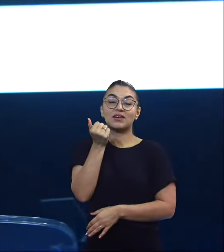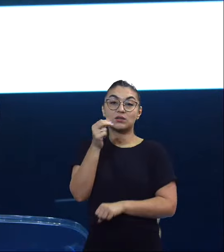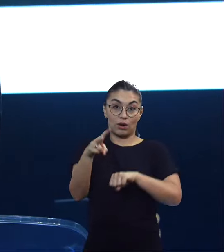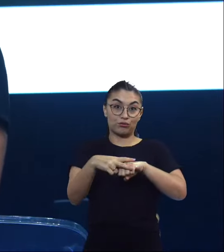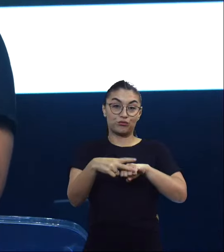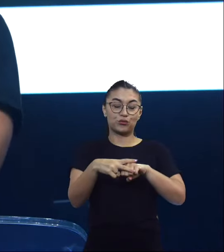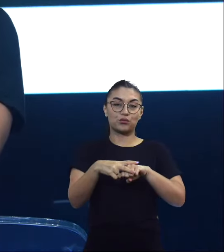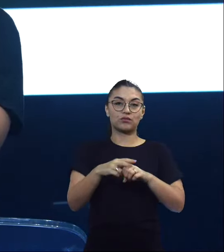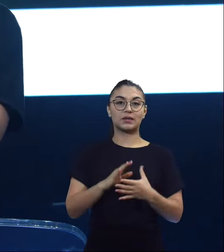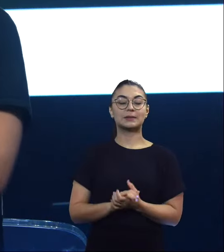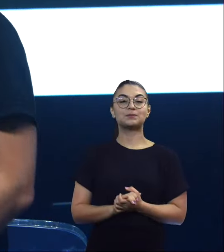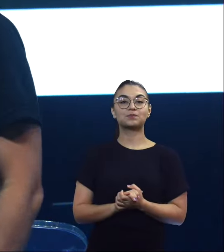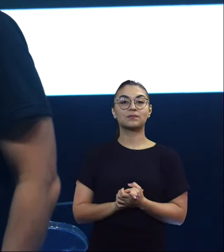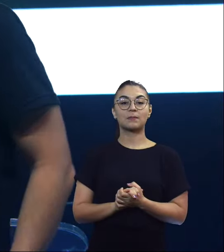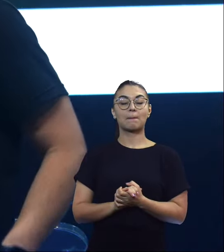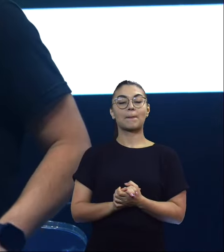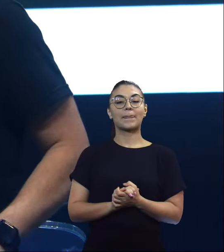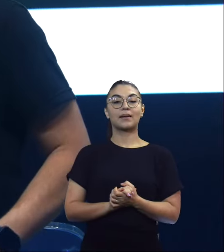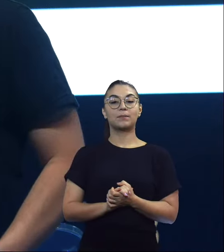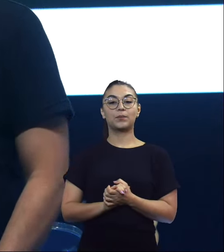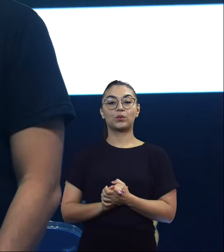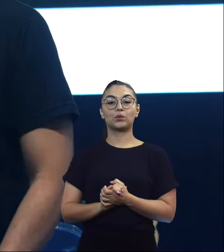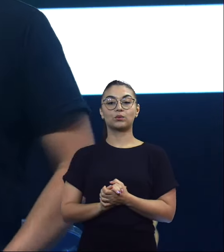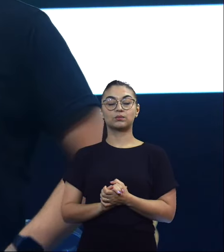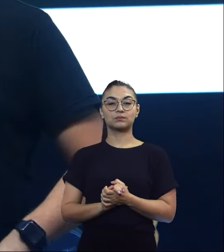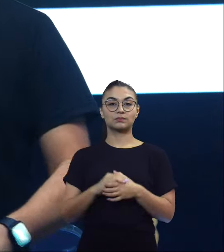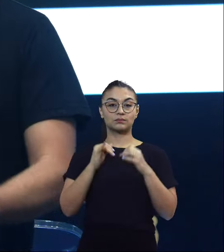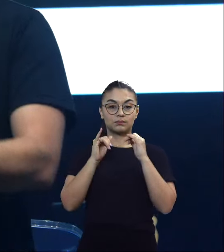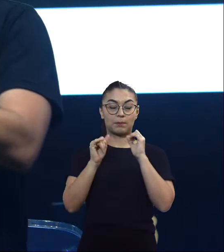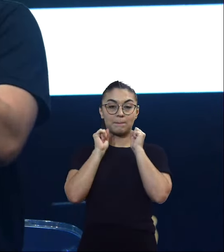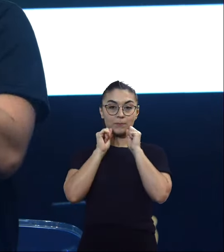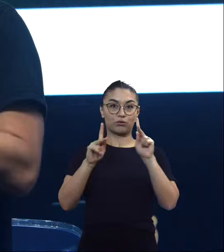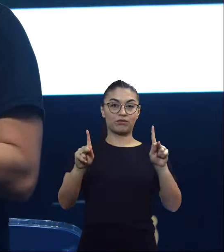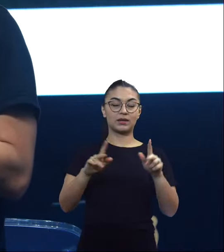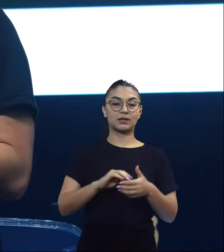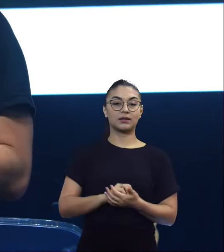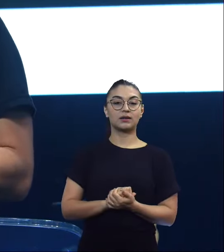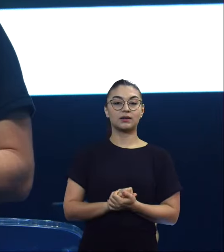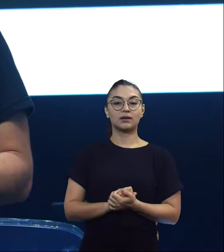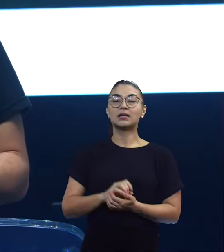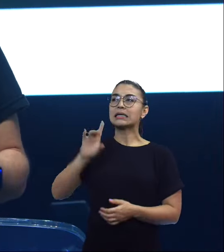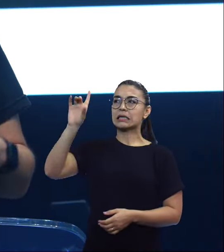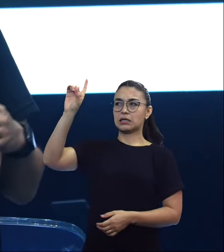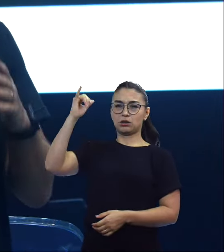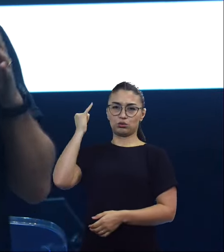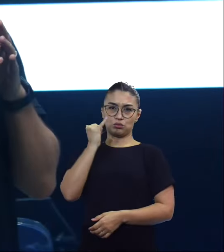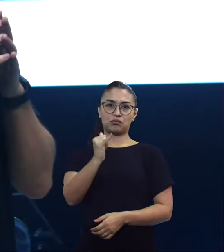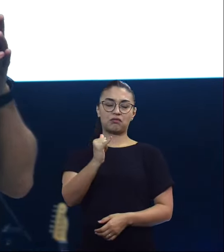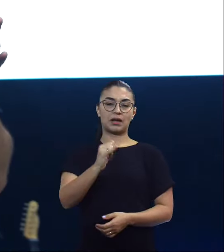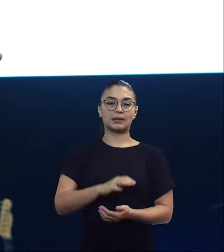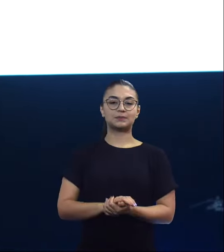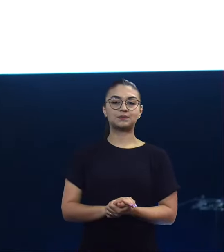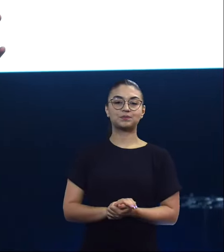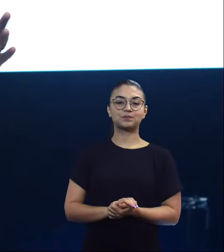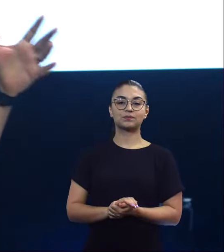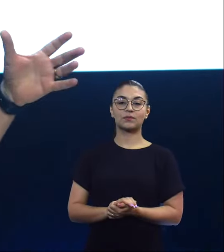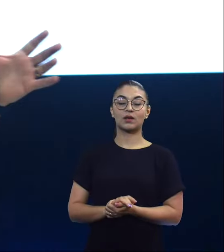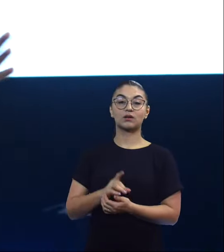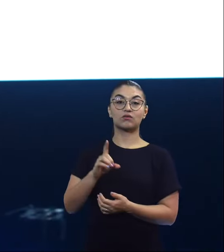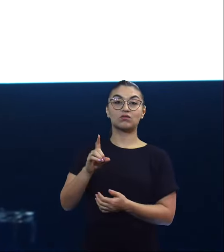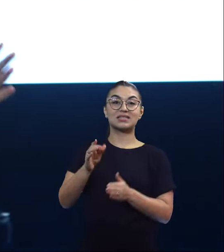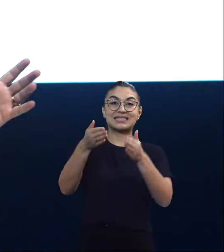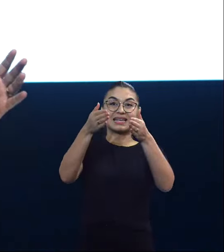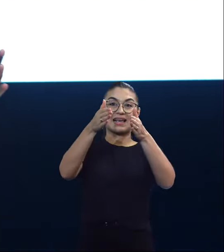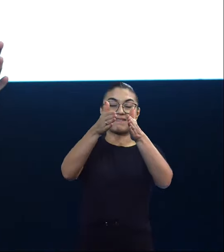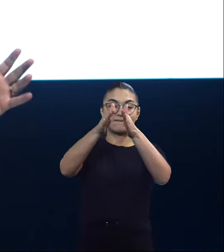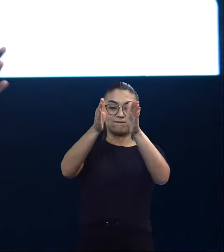próprio texto vai dizer, antes mesmo de morrer. E aí Deus traz uma palavra. Ele vai falar, olha, arranje o máximo de vasilhas,